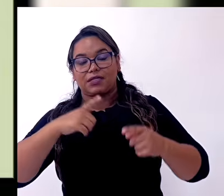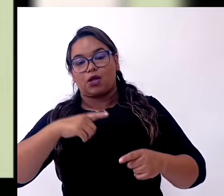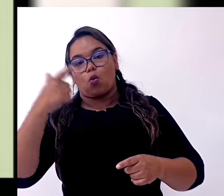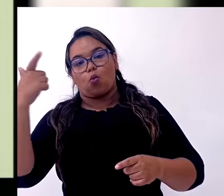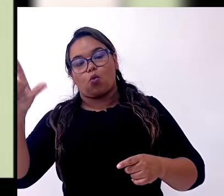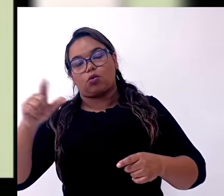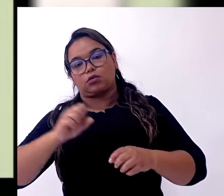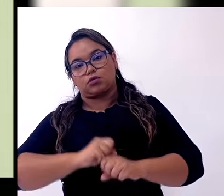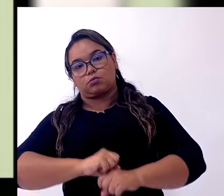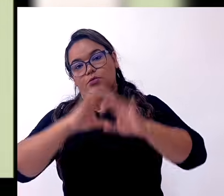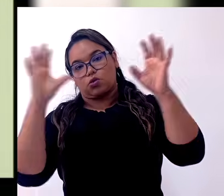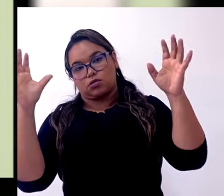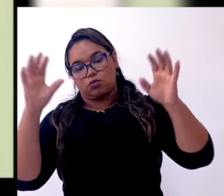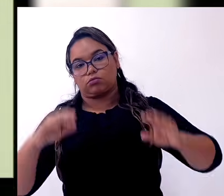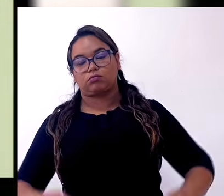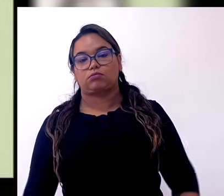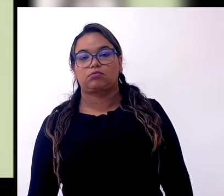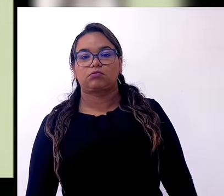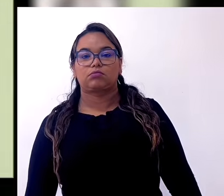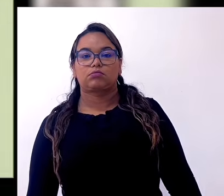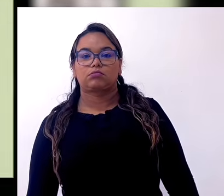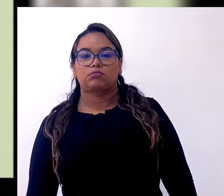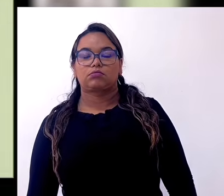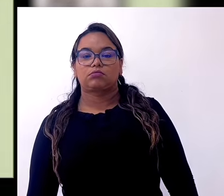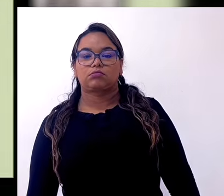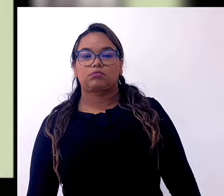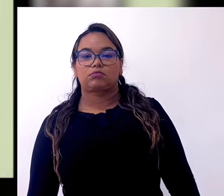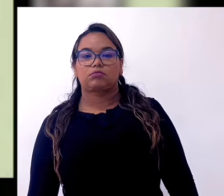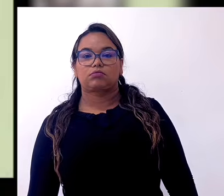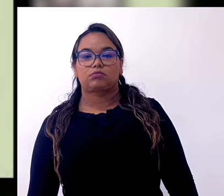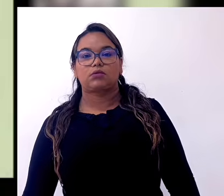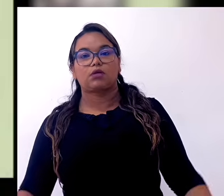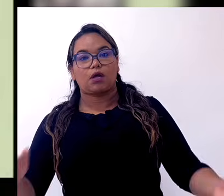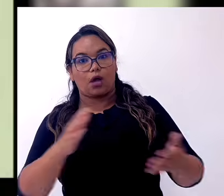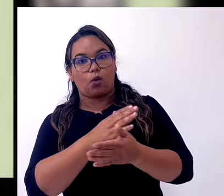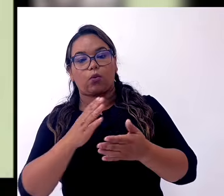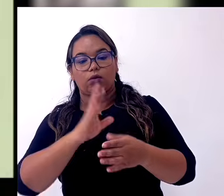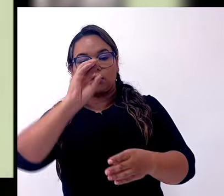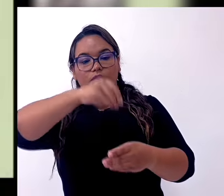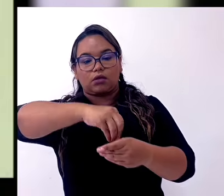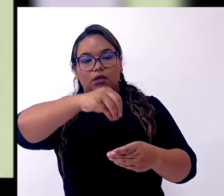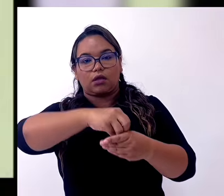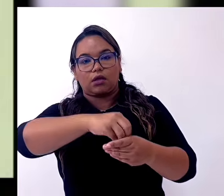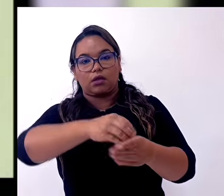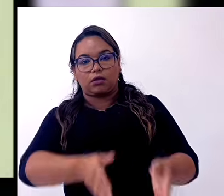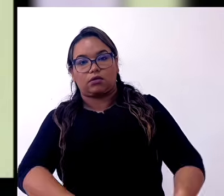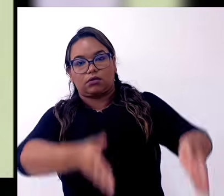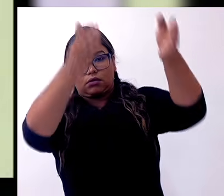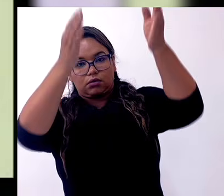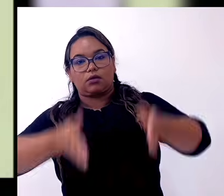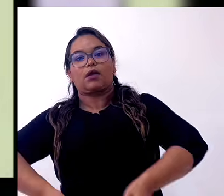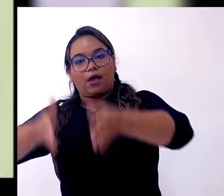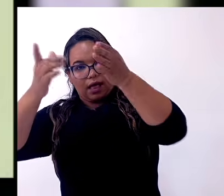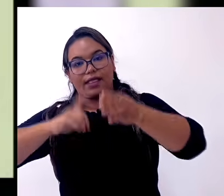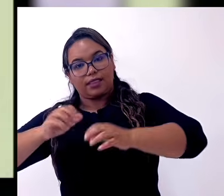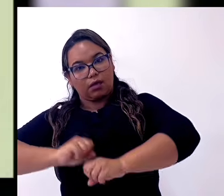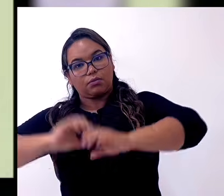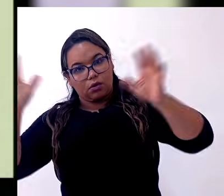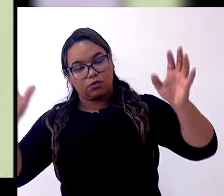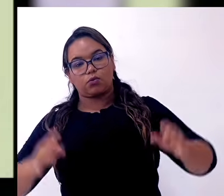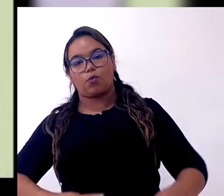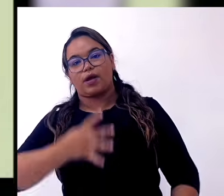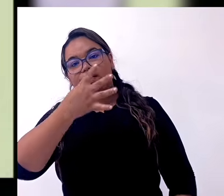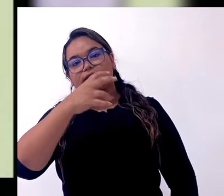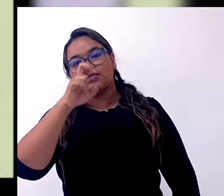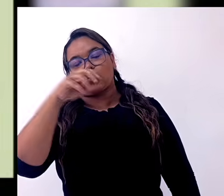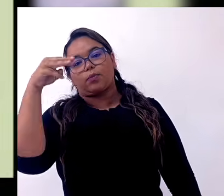iam realizar algum tipo de ataque. O chefe de segurança do Departamento de Bombeiros da cidade de Nova York me disse que ele recebeu a palavra que havia